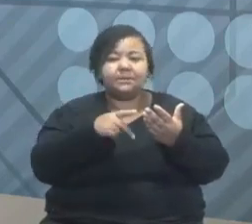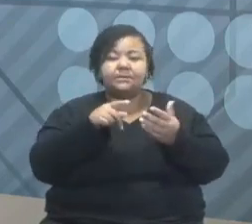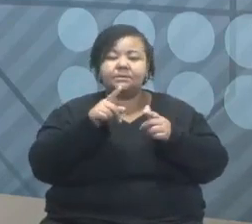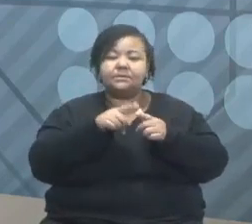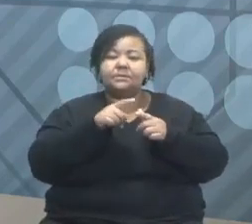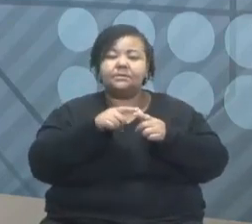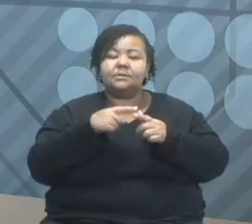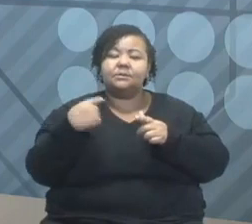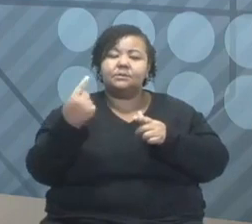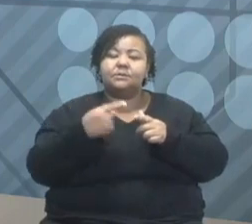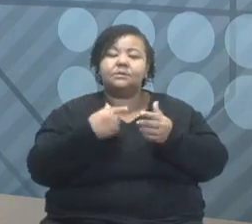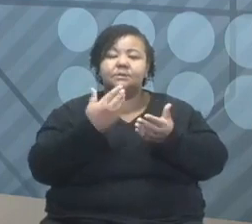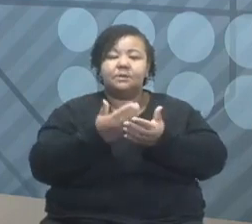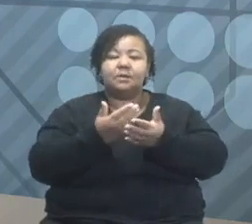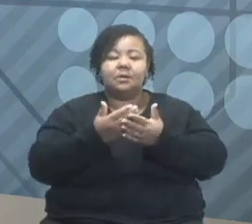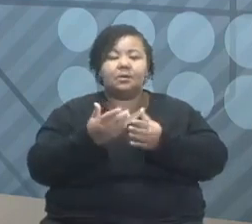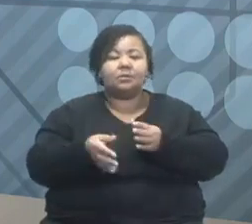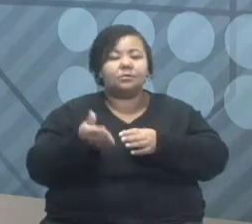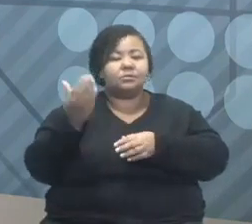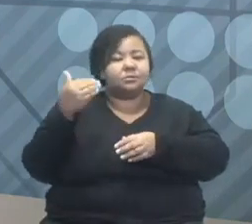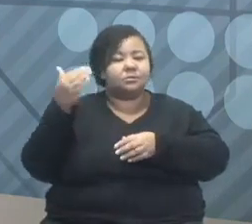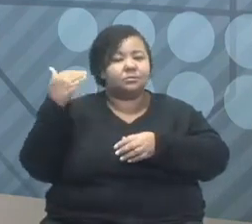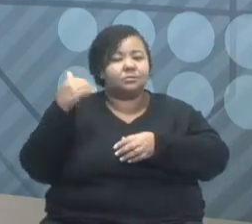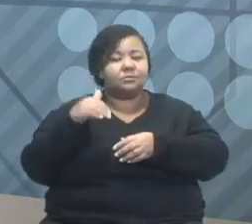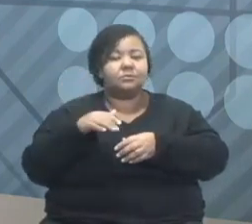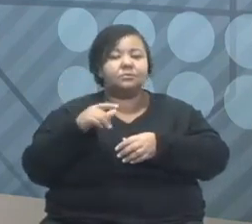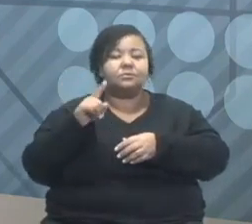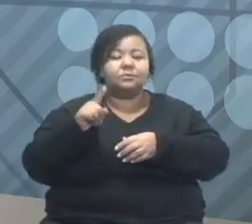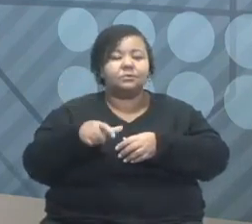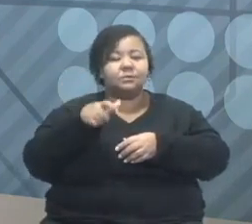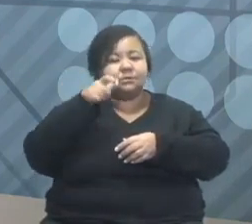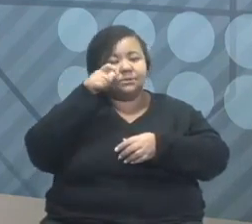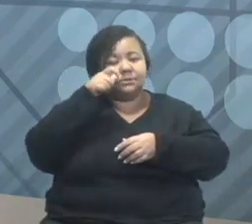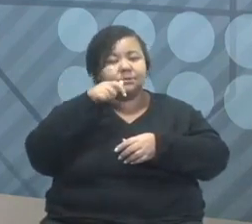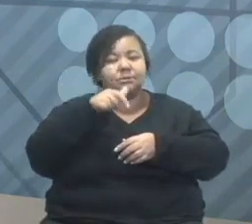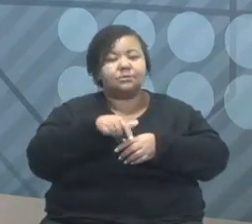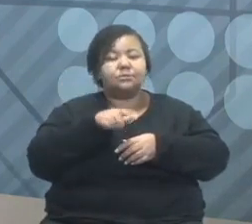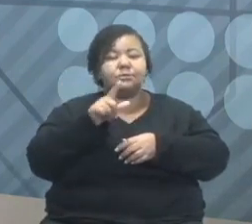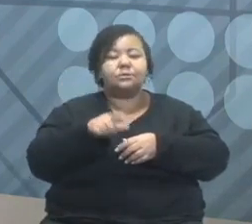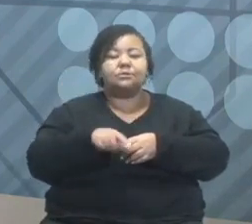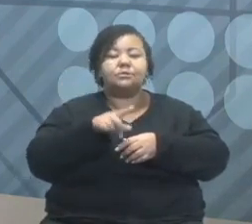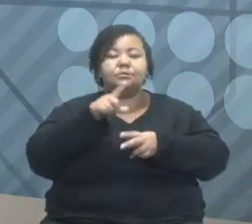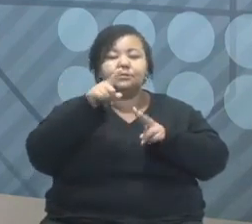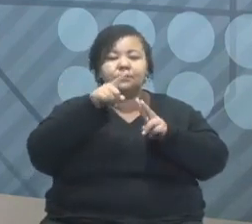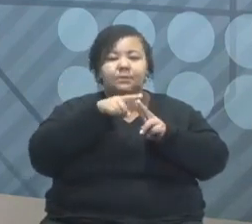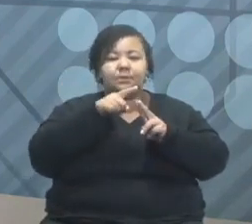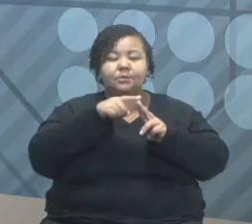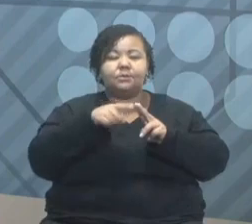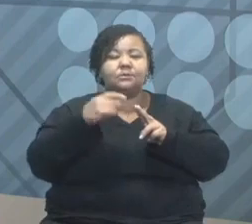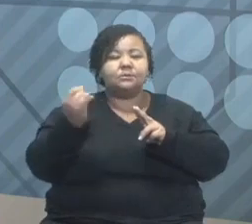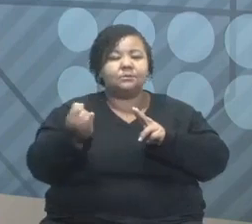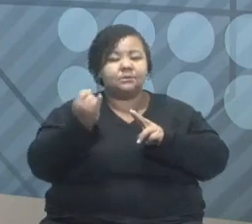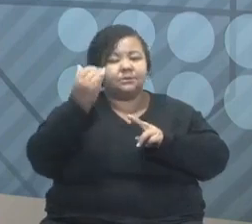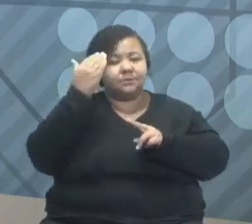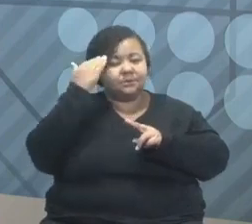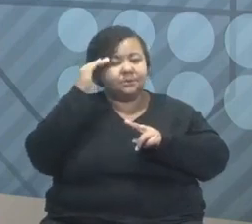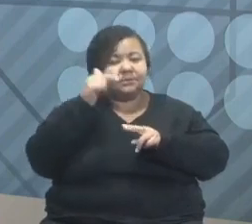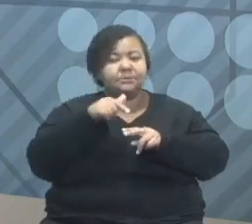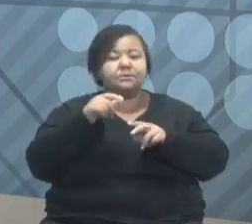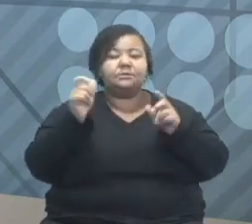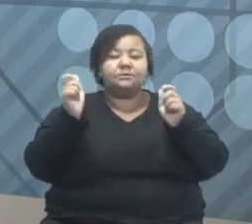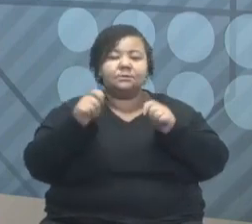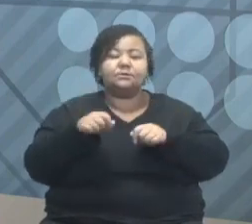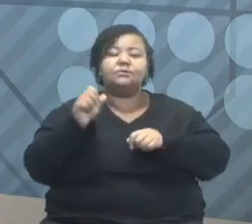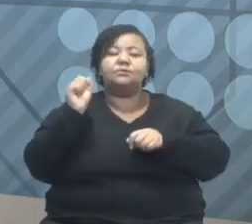mesmo nas nossas aulas anteriores, na qual vimos o estudo com vetores. Então, é importante você saber disso, que é